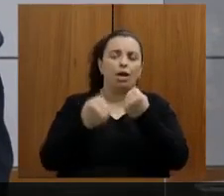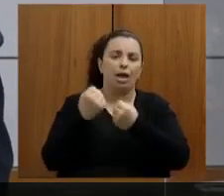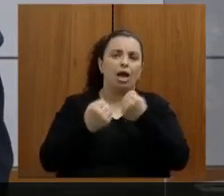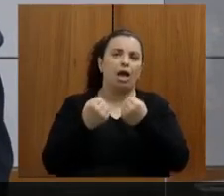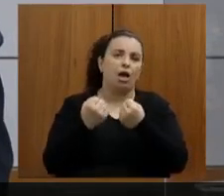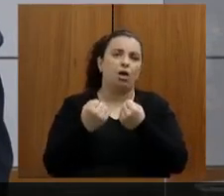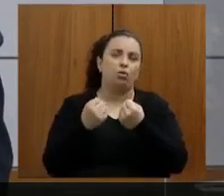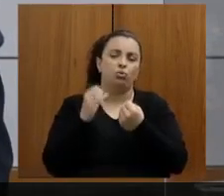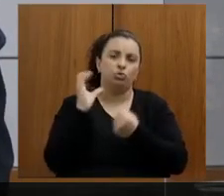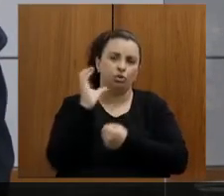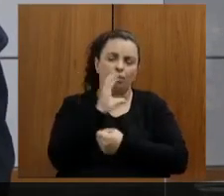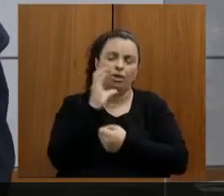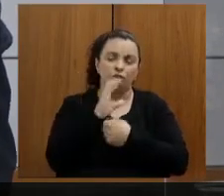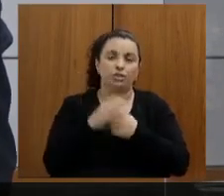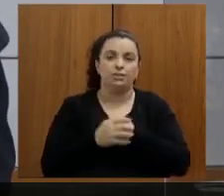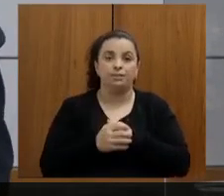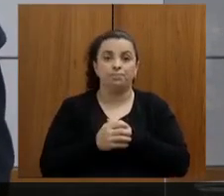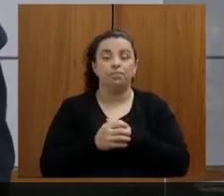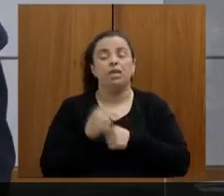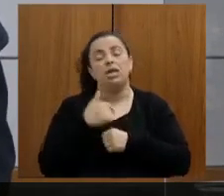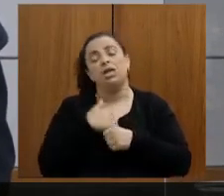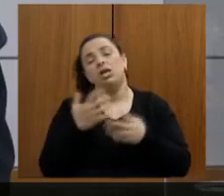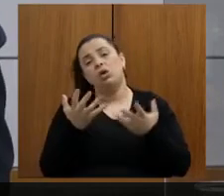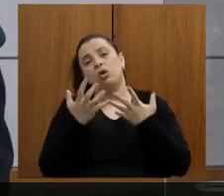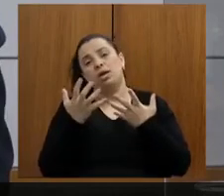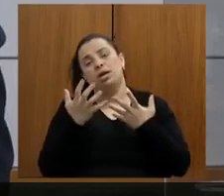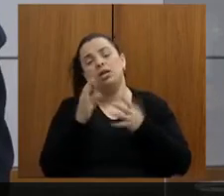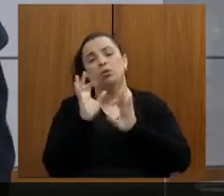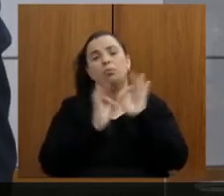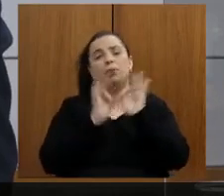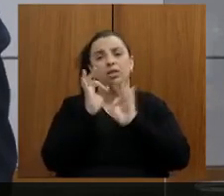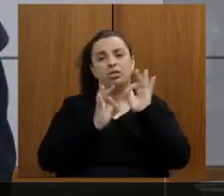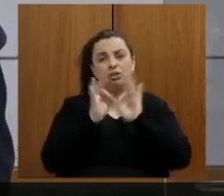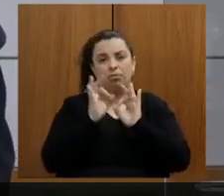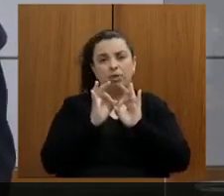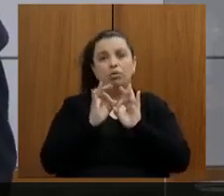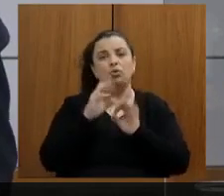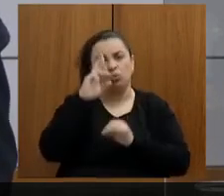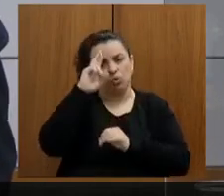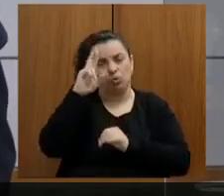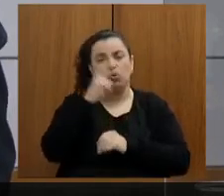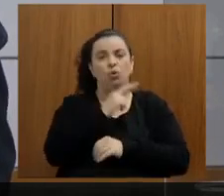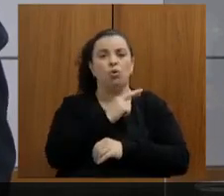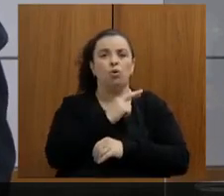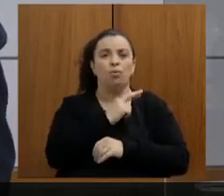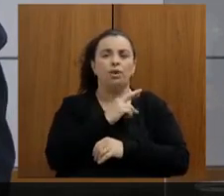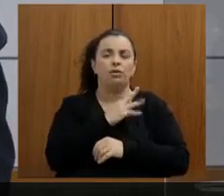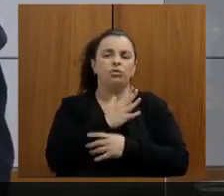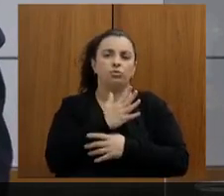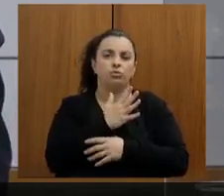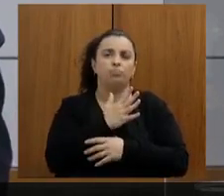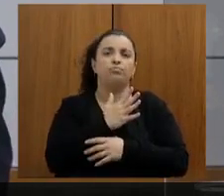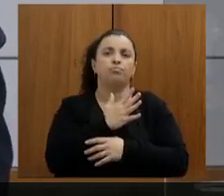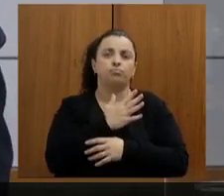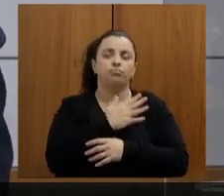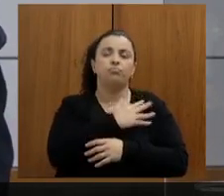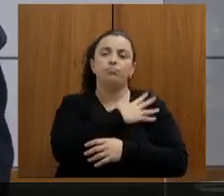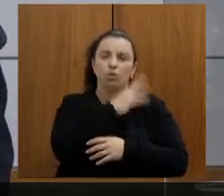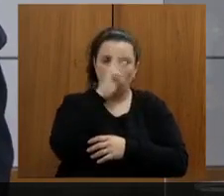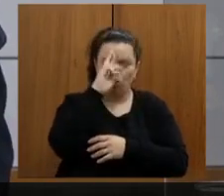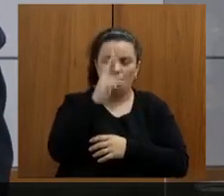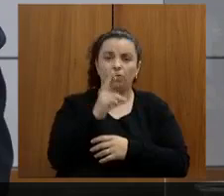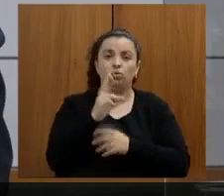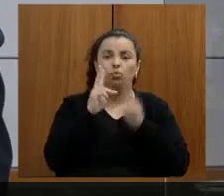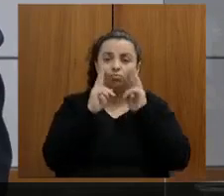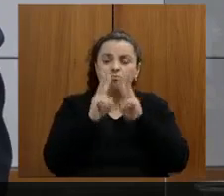na no planejamento né que o comando fará o olhar não é para essa